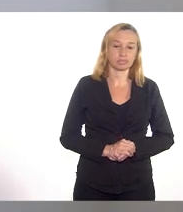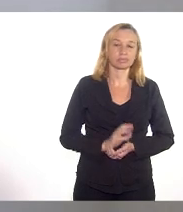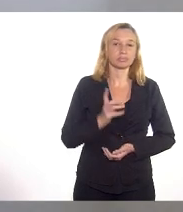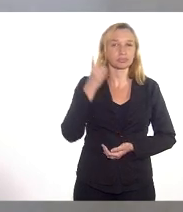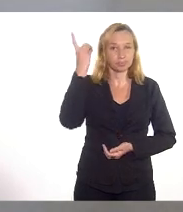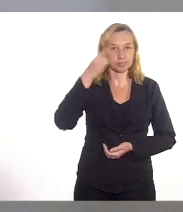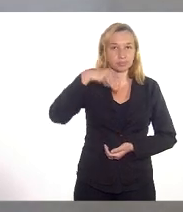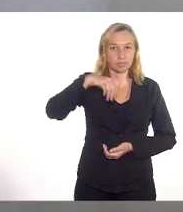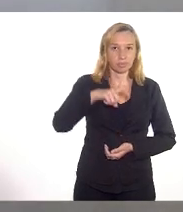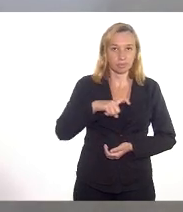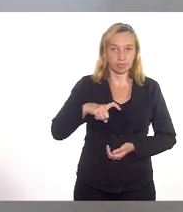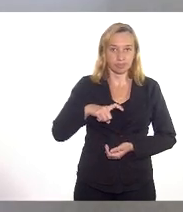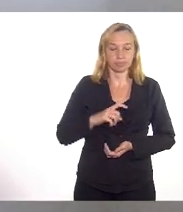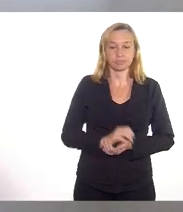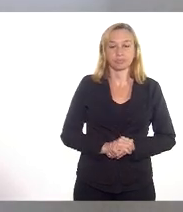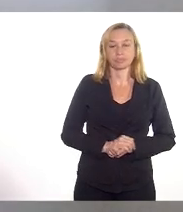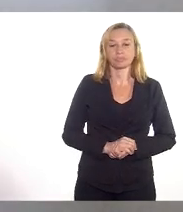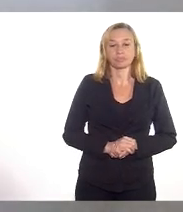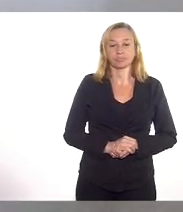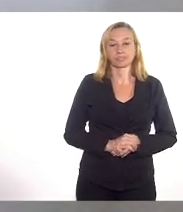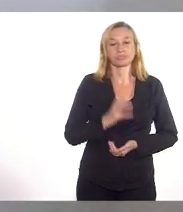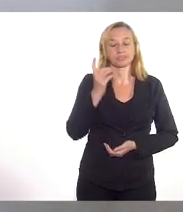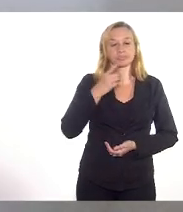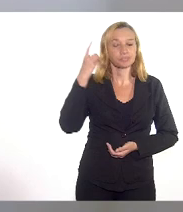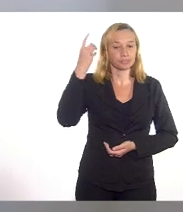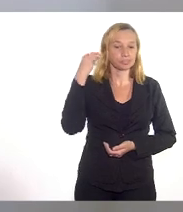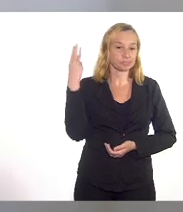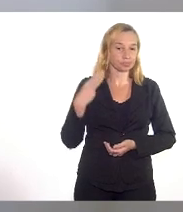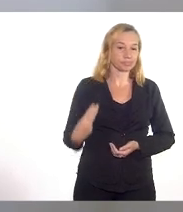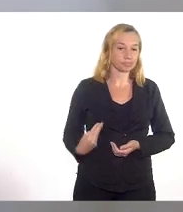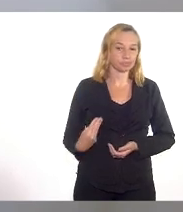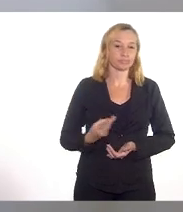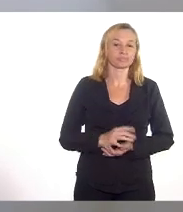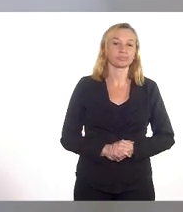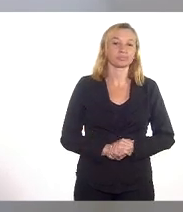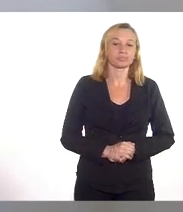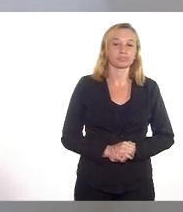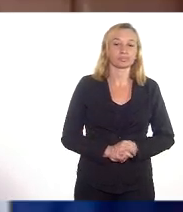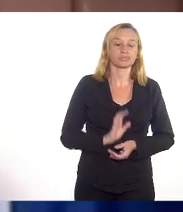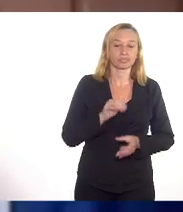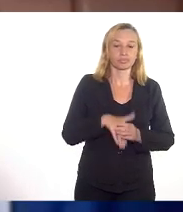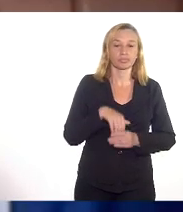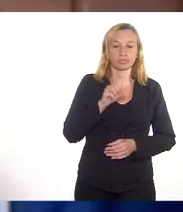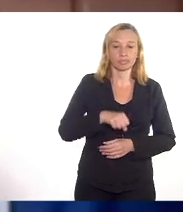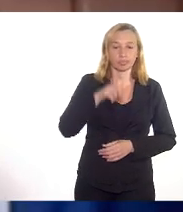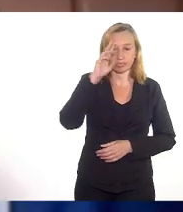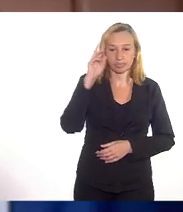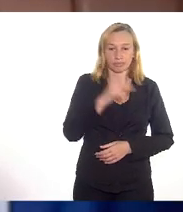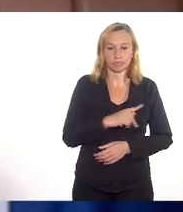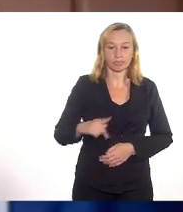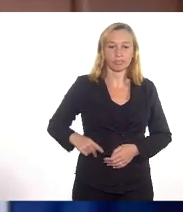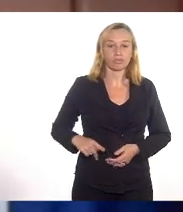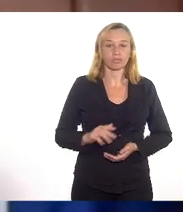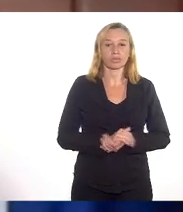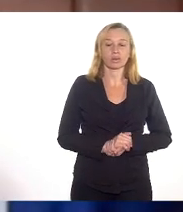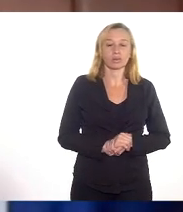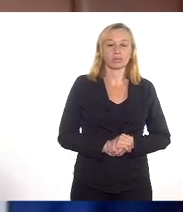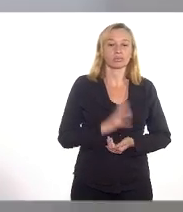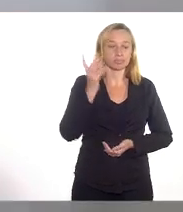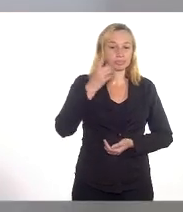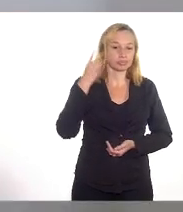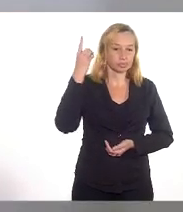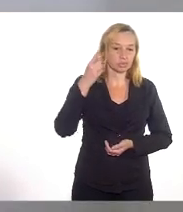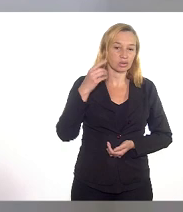Deputado Max Lemos. Deputada Mônica Francisco. Voto sim, presidente. Deputado Noel